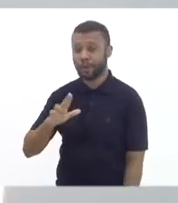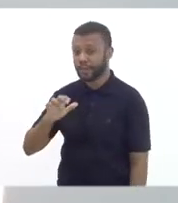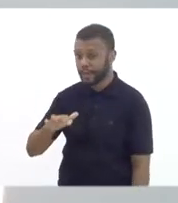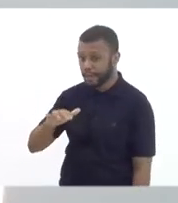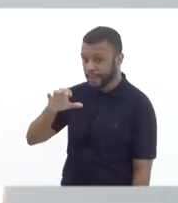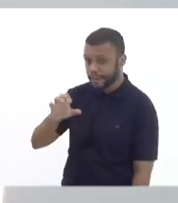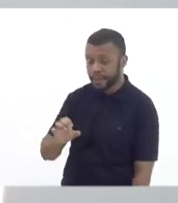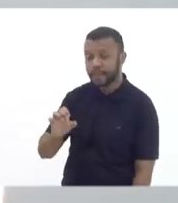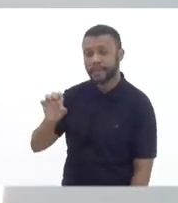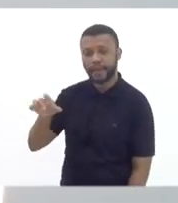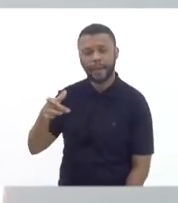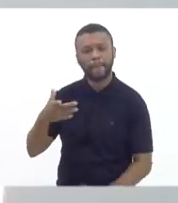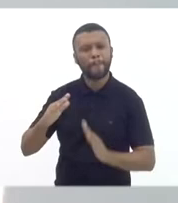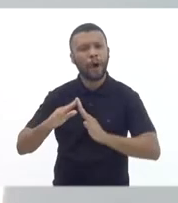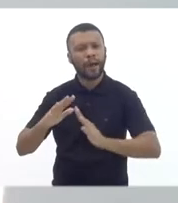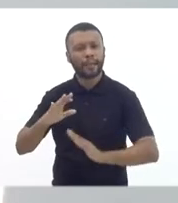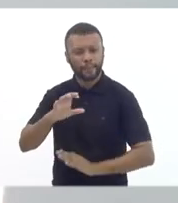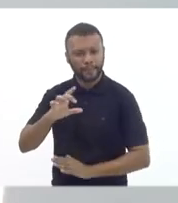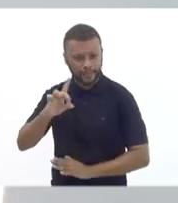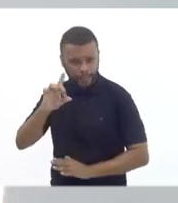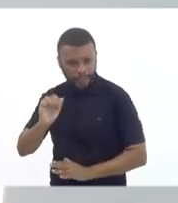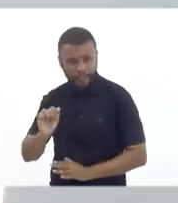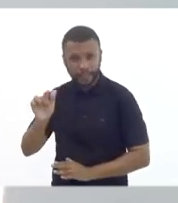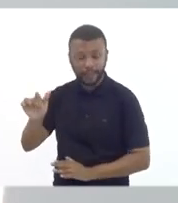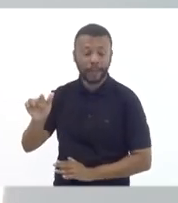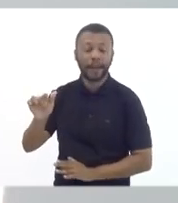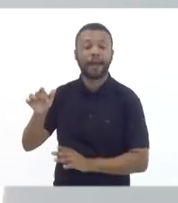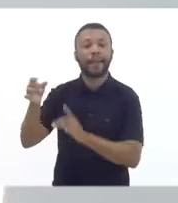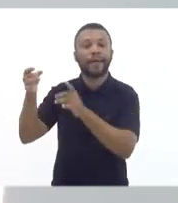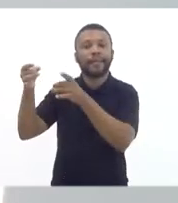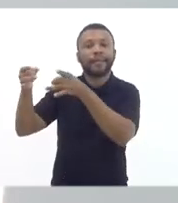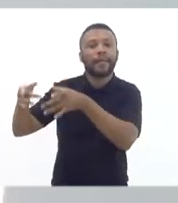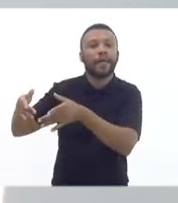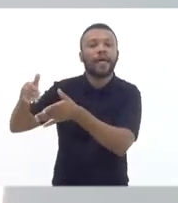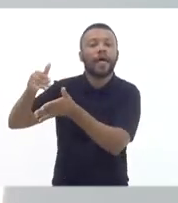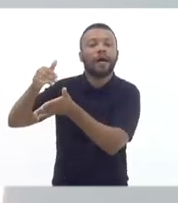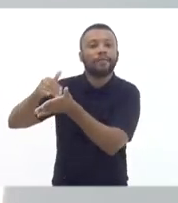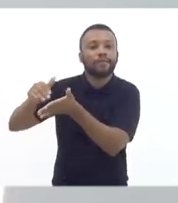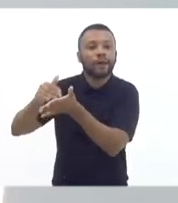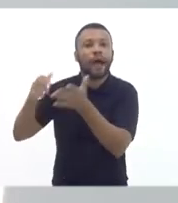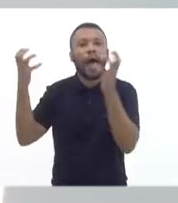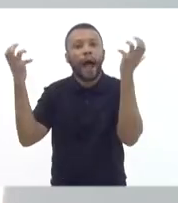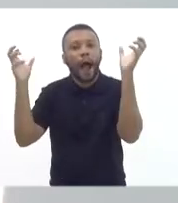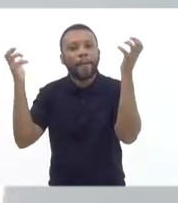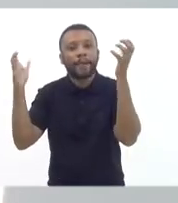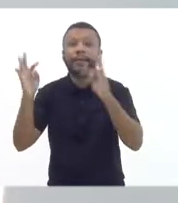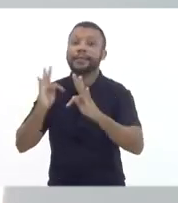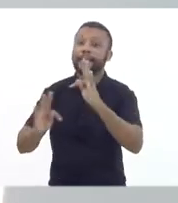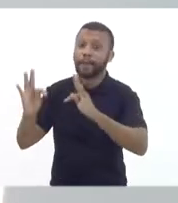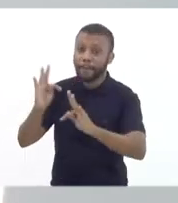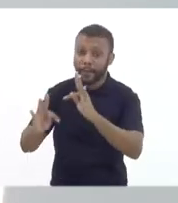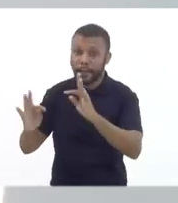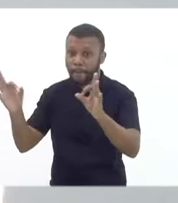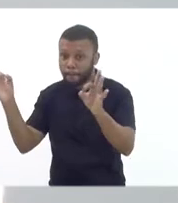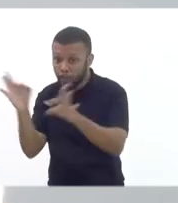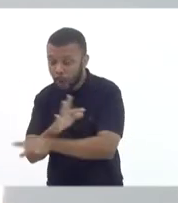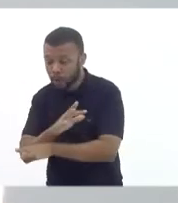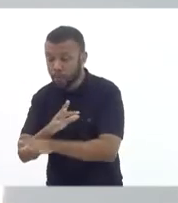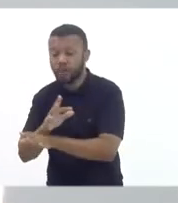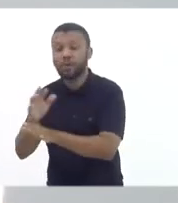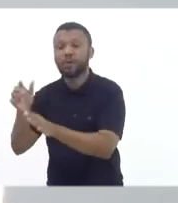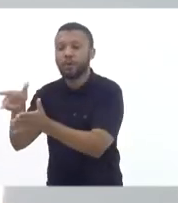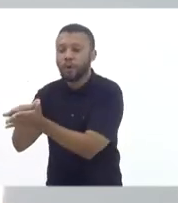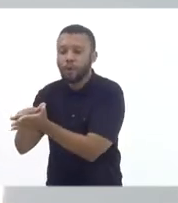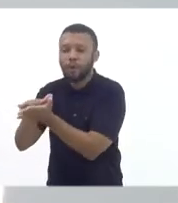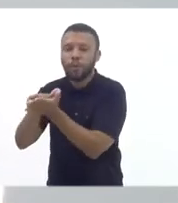da subsecretaria. E na saúde lá, né, deputado, era ambulância terapia. Pega o doente e leva para o Rio. Então, acho que